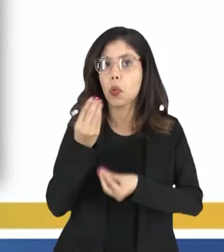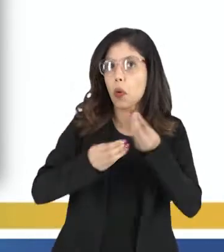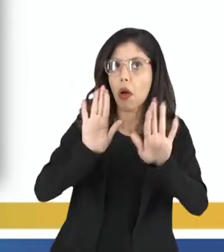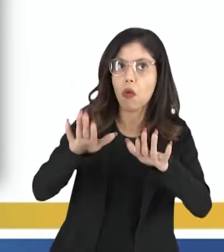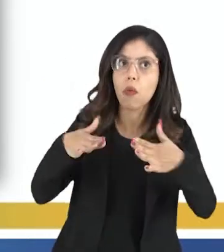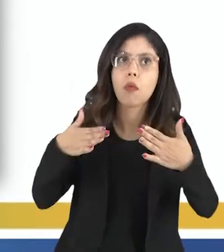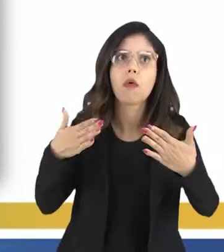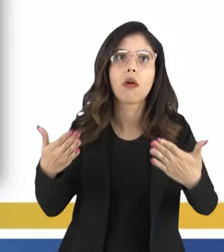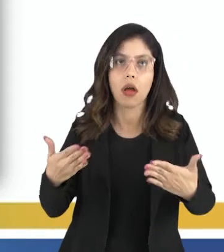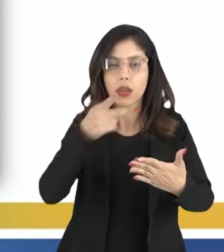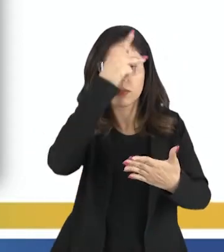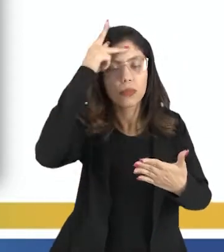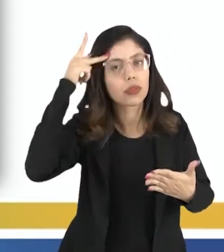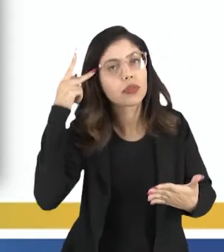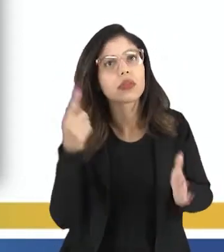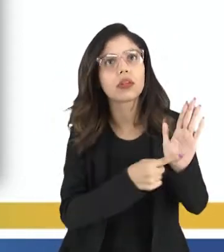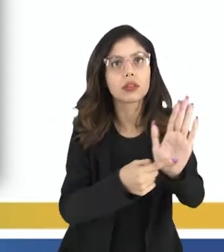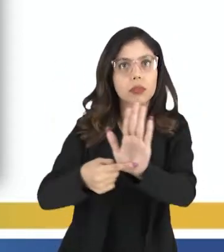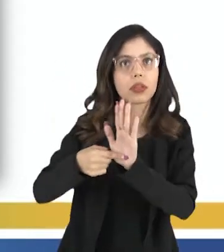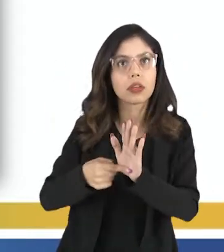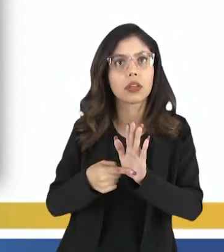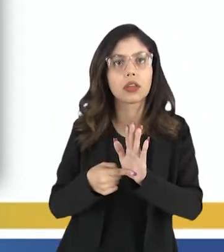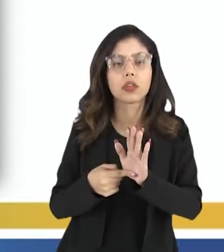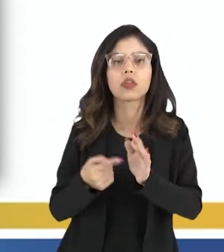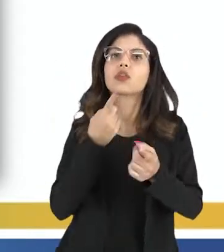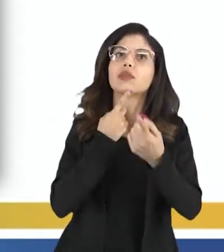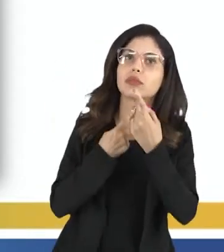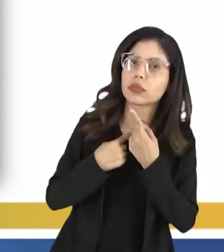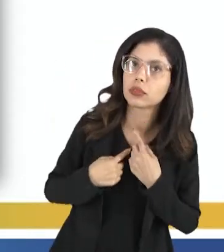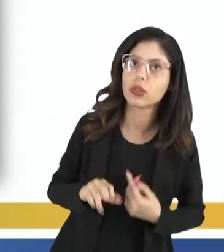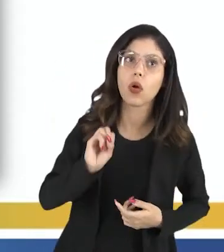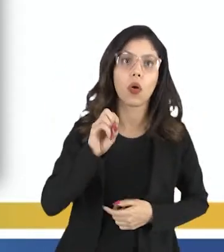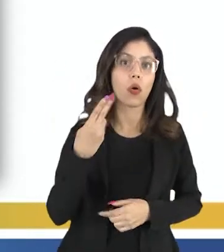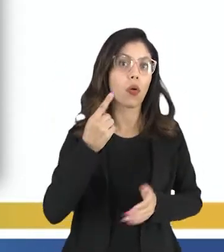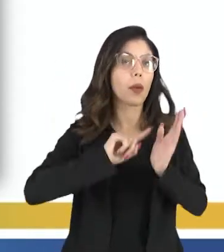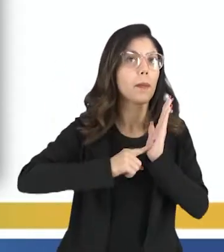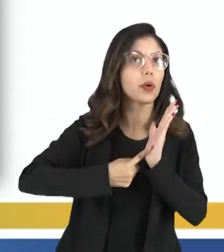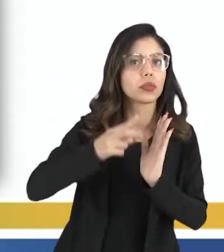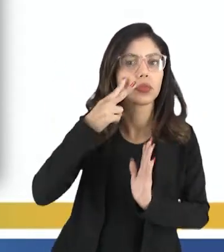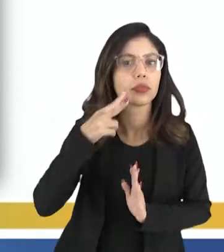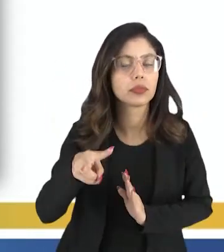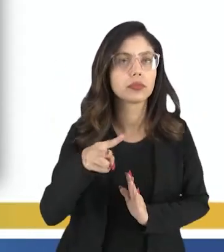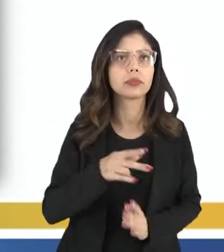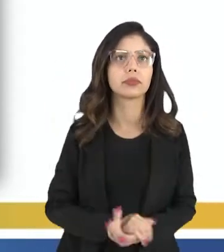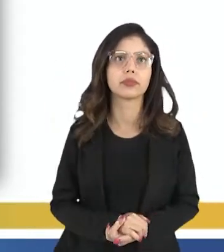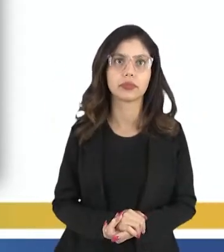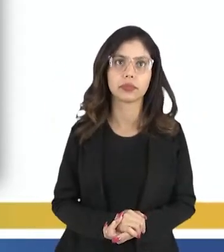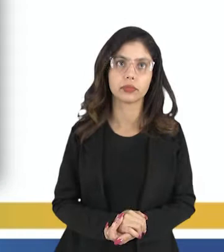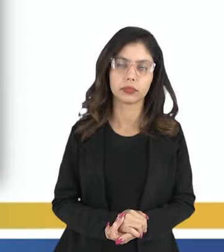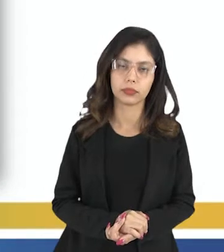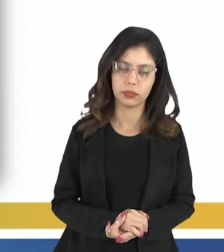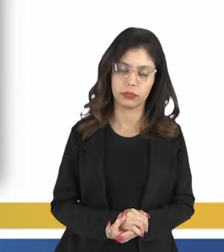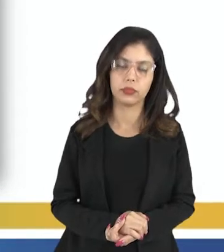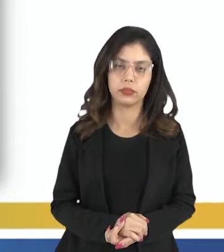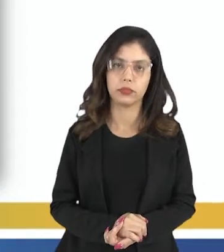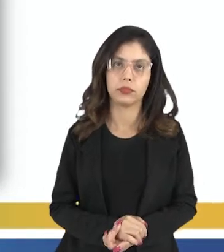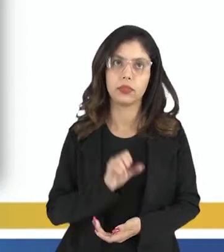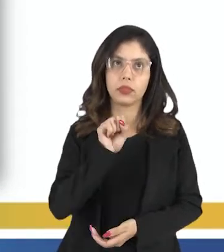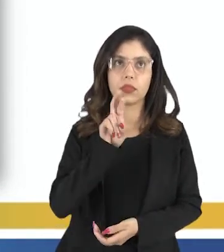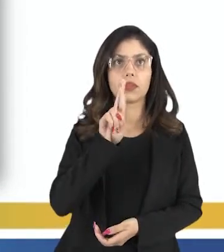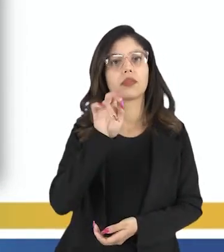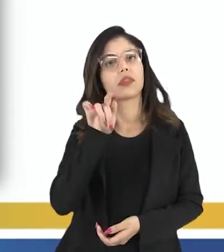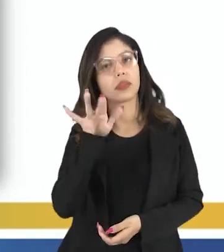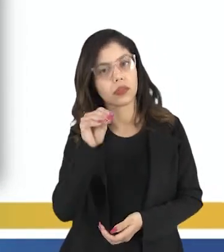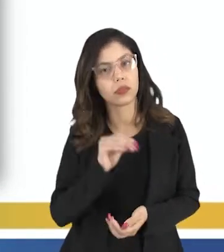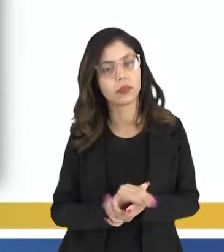qual os participantes expressam suas vontades ou pontos de vista, sufrágio. Então